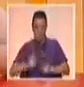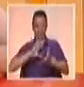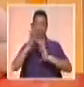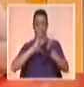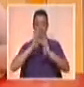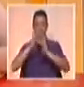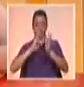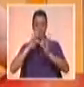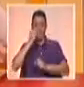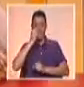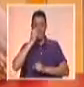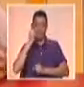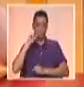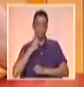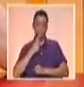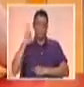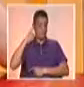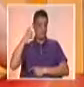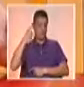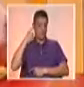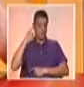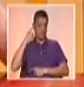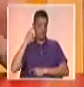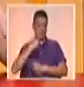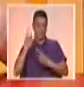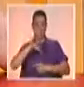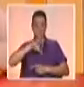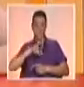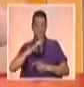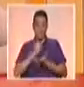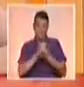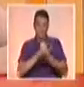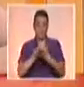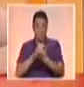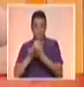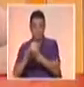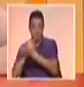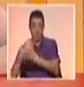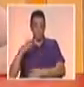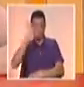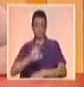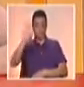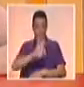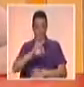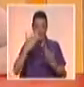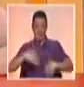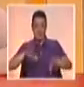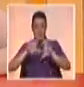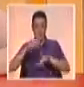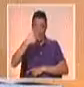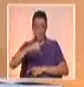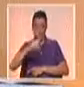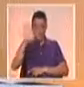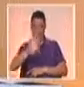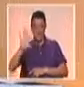se existem pais surdos que têm um filho ouvinte, evidentemente que esse filho os acompanhará de forma gratuita, mas não e é a única pensar... forma, não é?